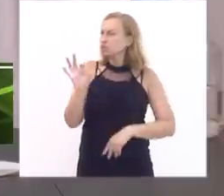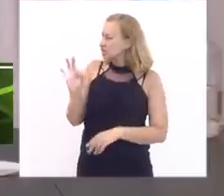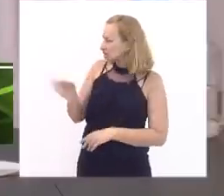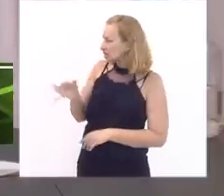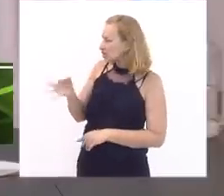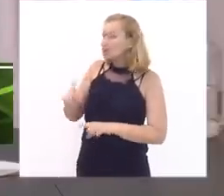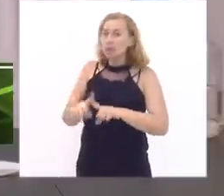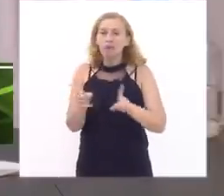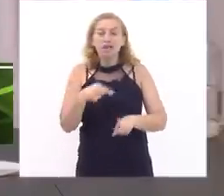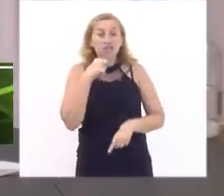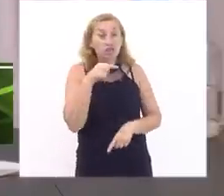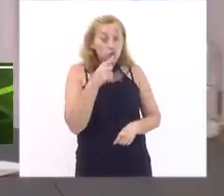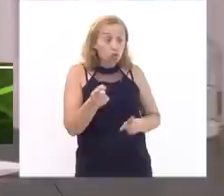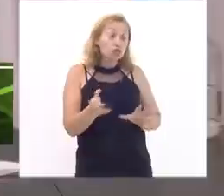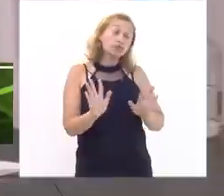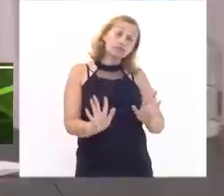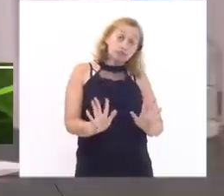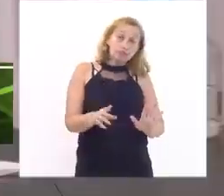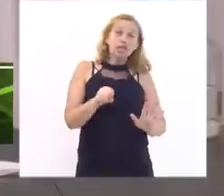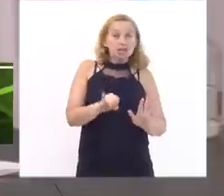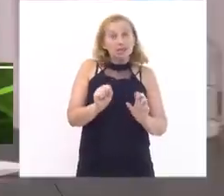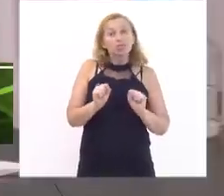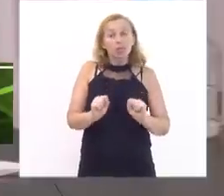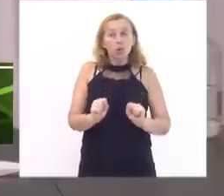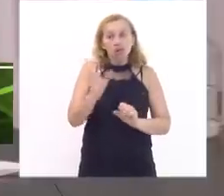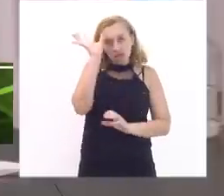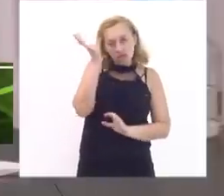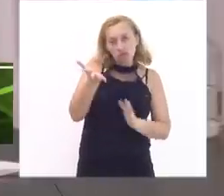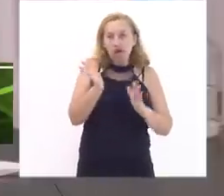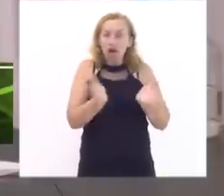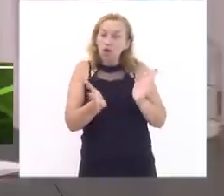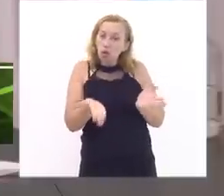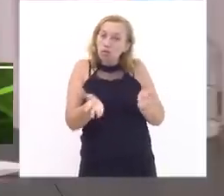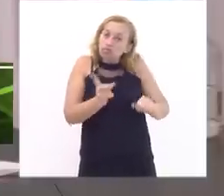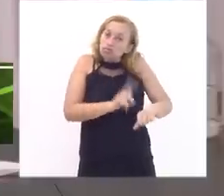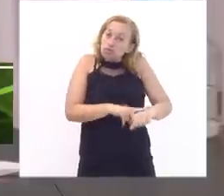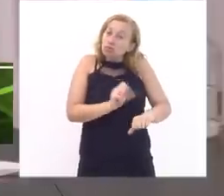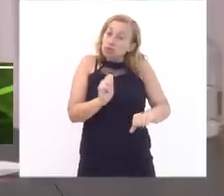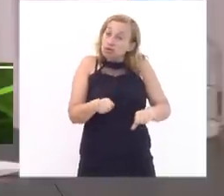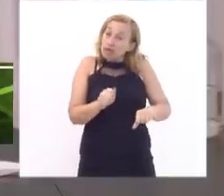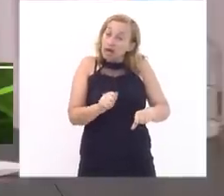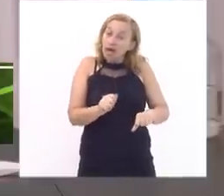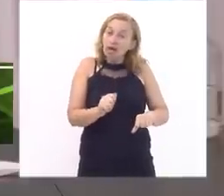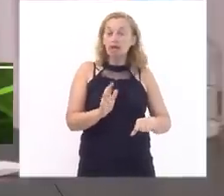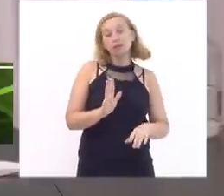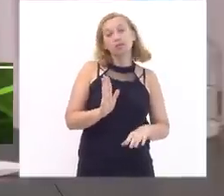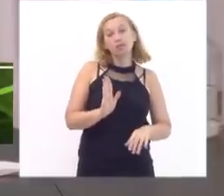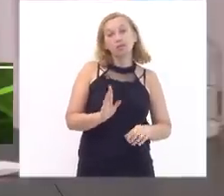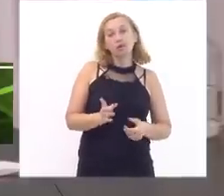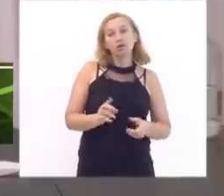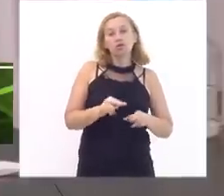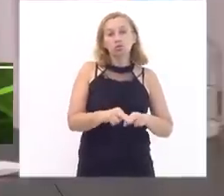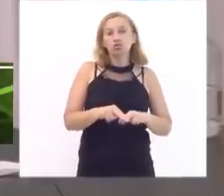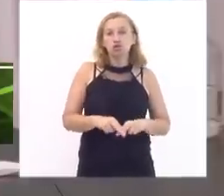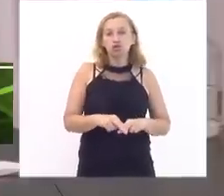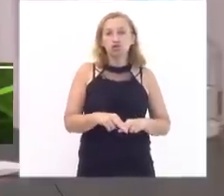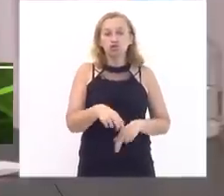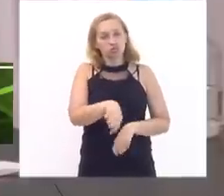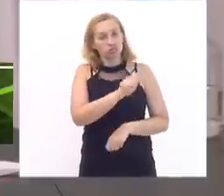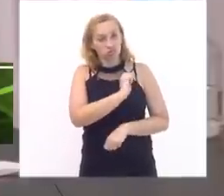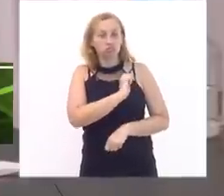Mas na dúvida, se a gente pode resolver isso agora a tempo e por conta, mais ainda, por conta do regime, eu